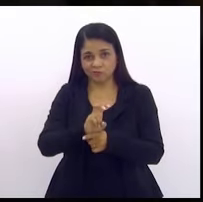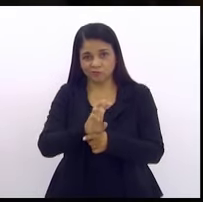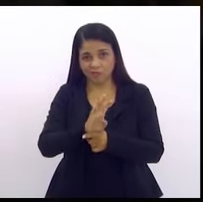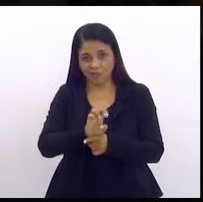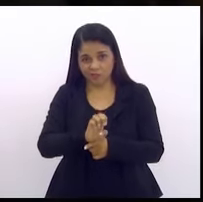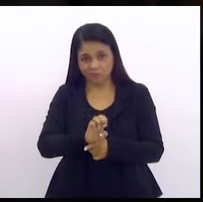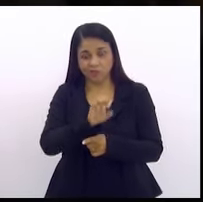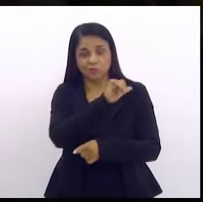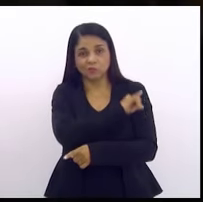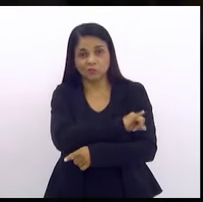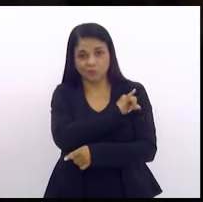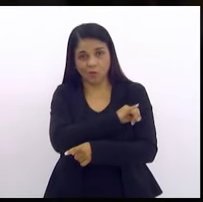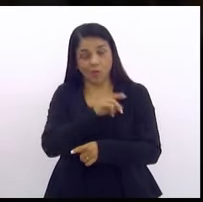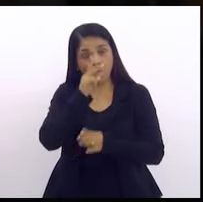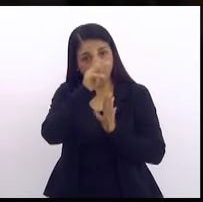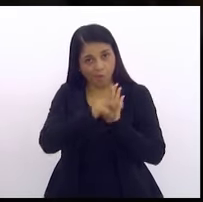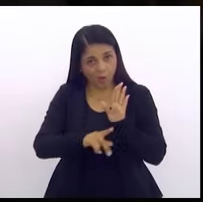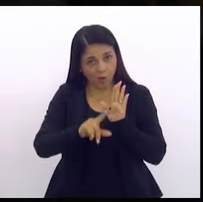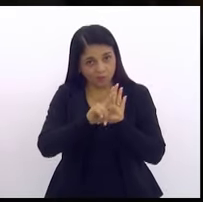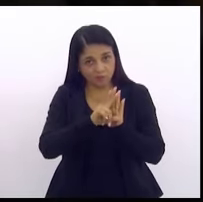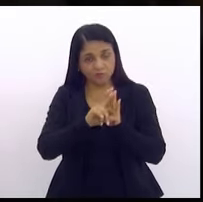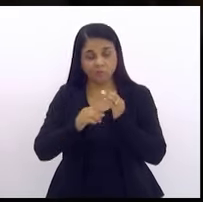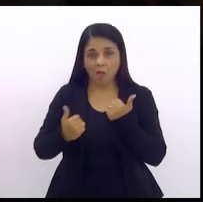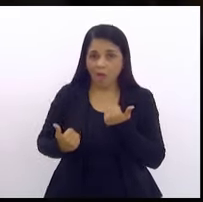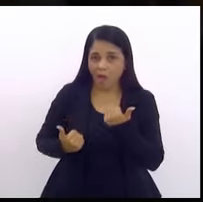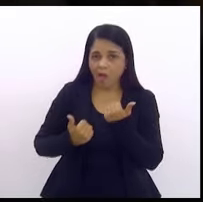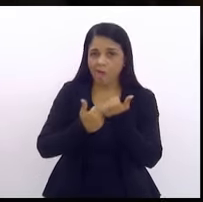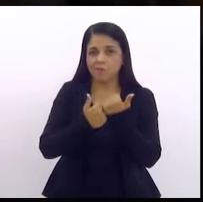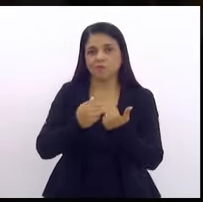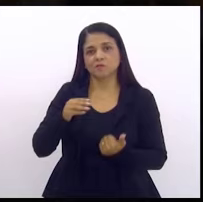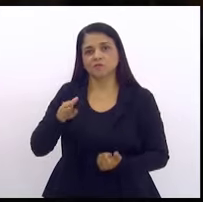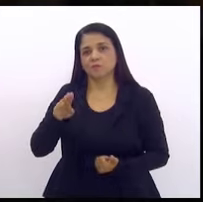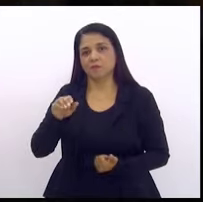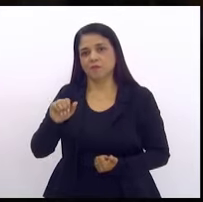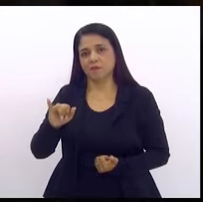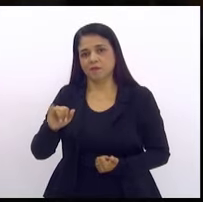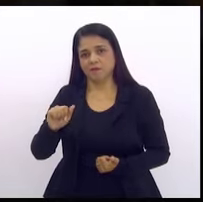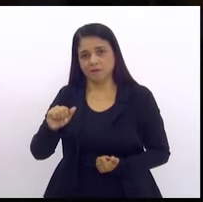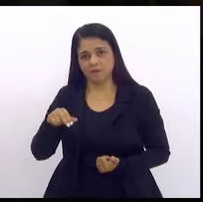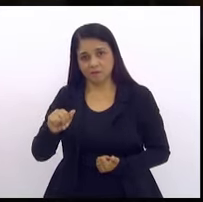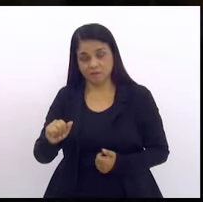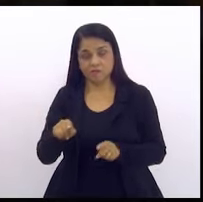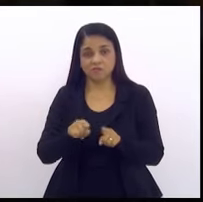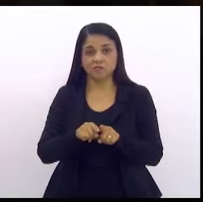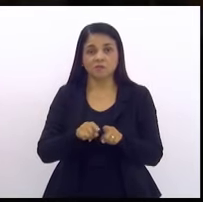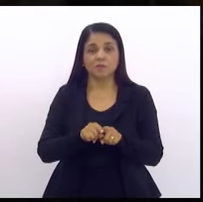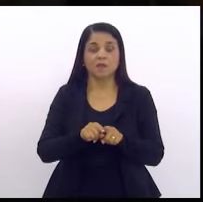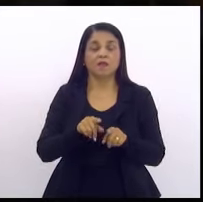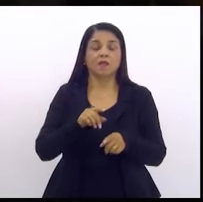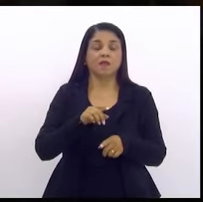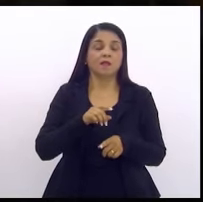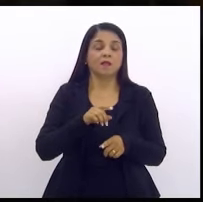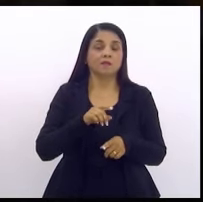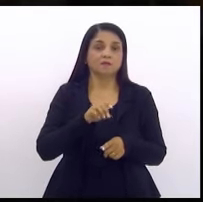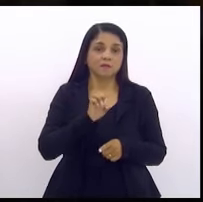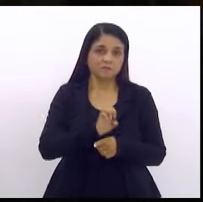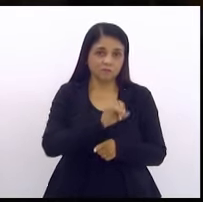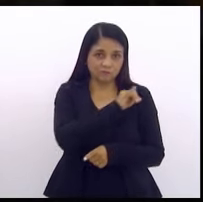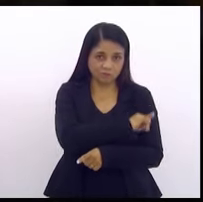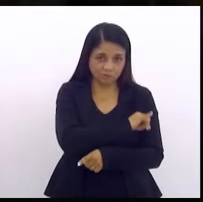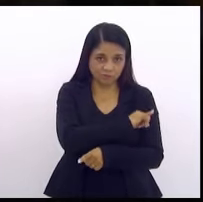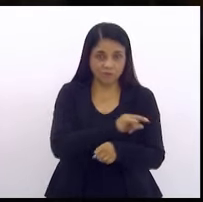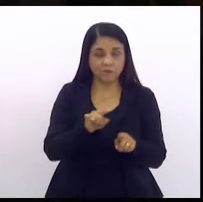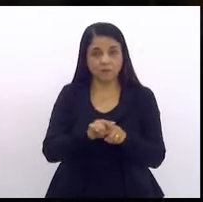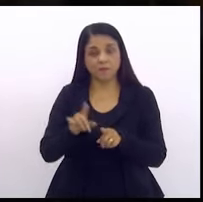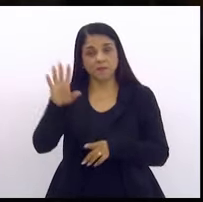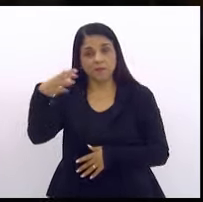projeto que teve apoio das baianas do Acarajé, tanto da cidade do Rio de Janeiro, quanto da Bahia. E também teve o apoio das